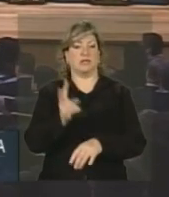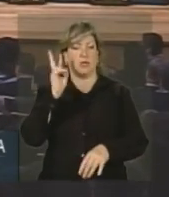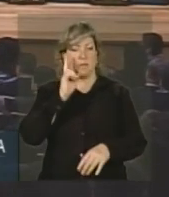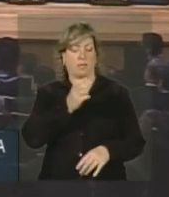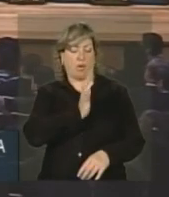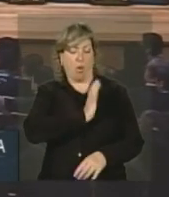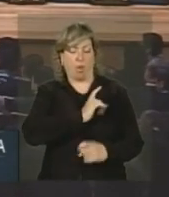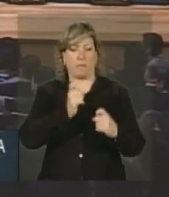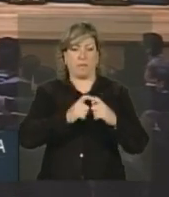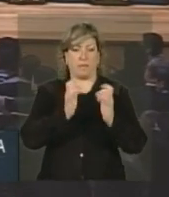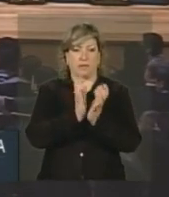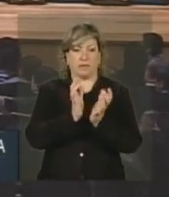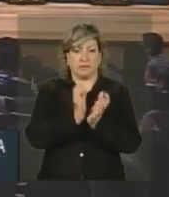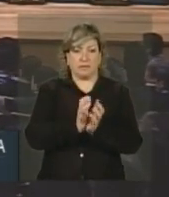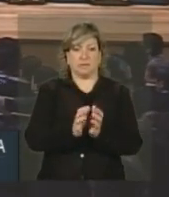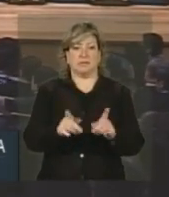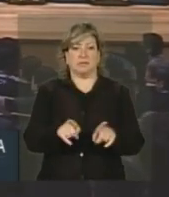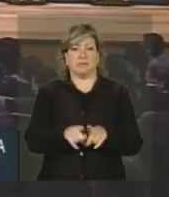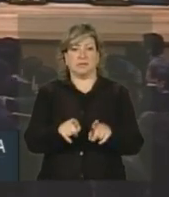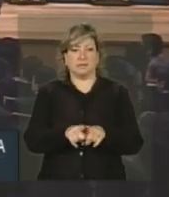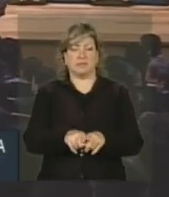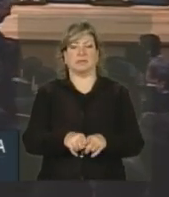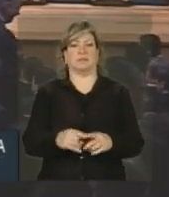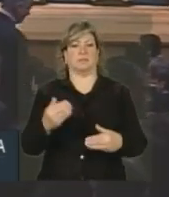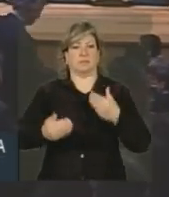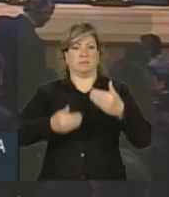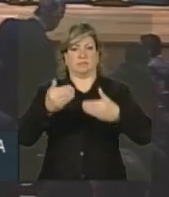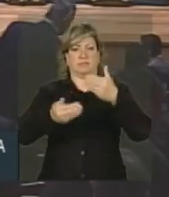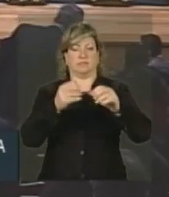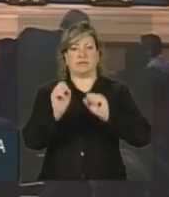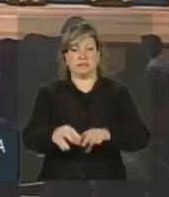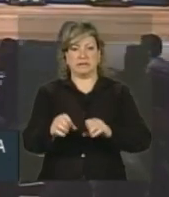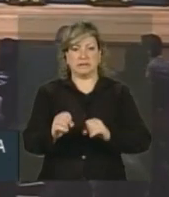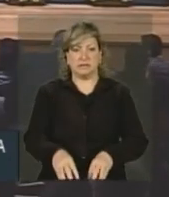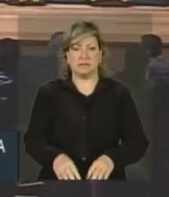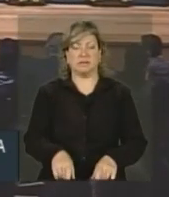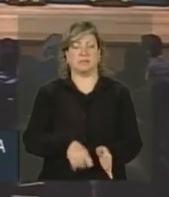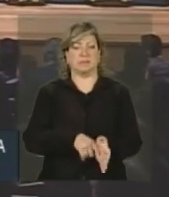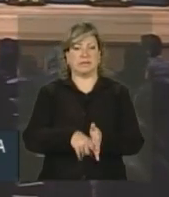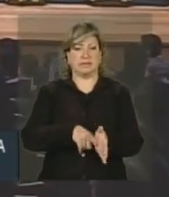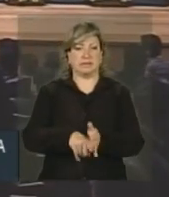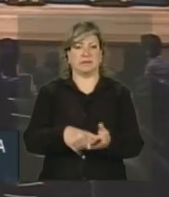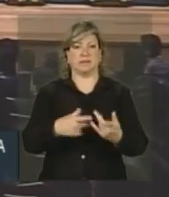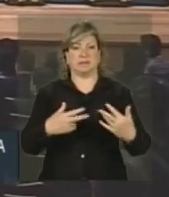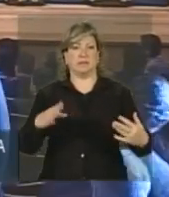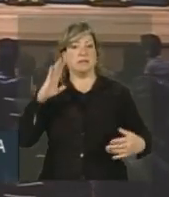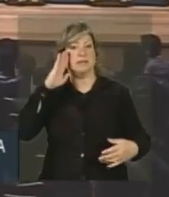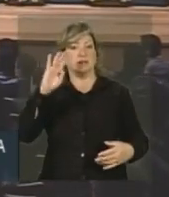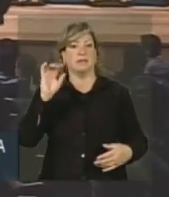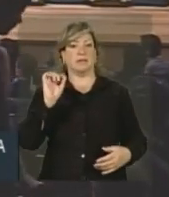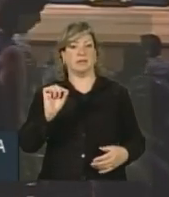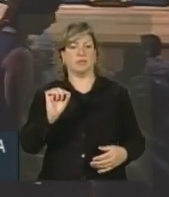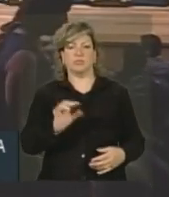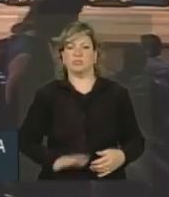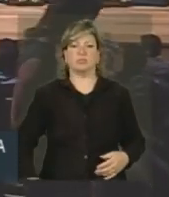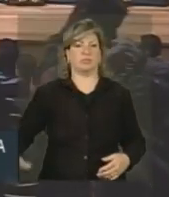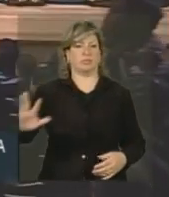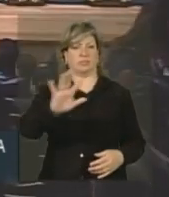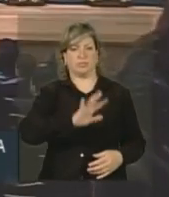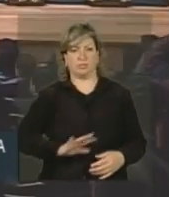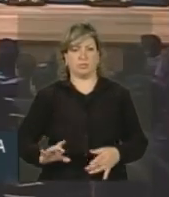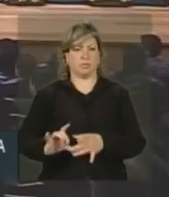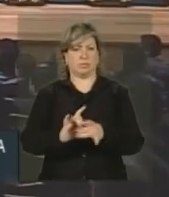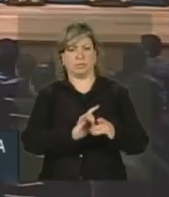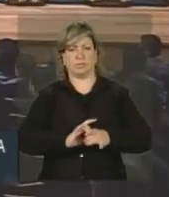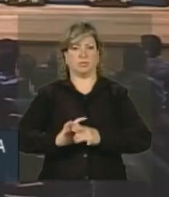dentro das metas acadêmicas cada vez mais ambiciosas no ensino e na pesquisa, visando a internacionalização cada vez